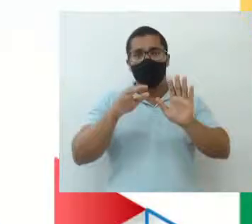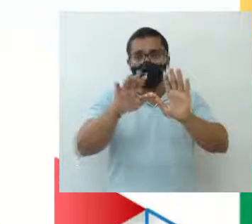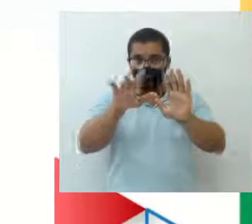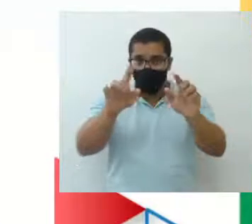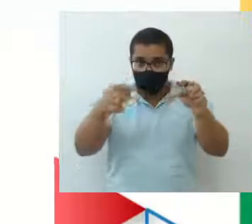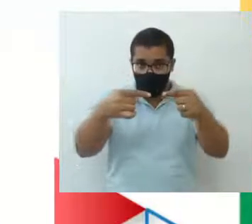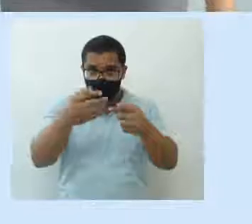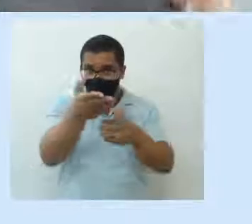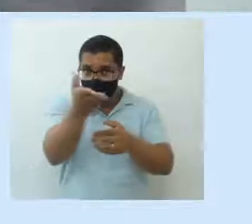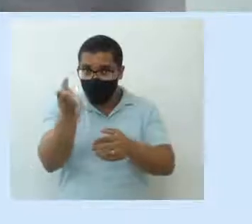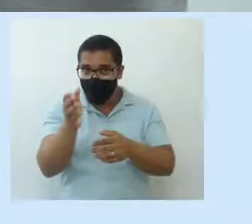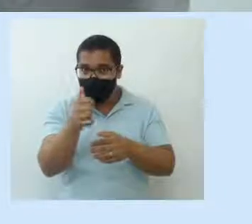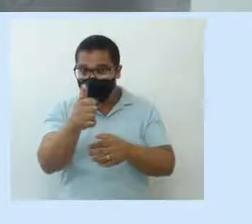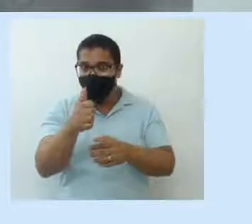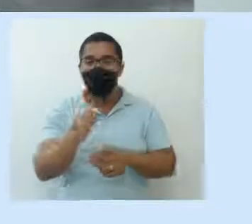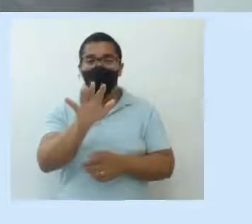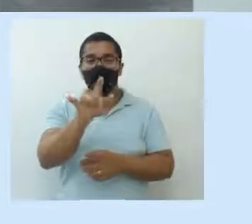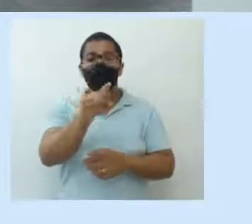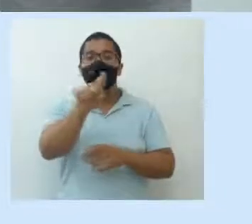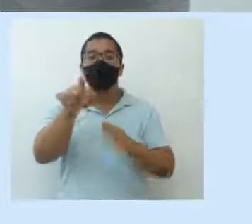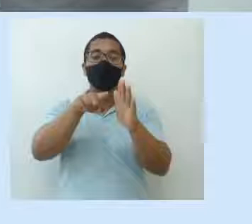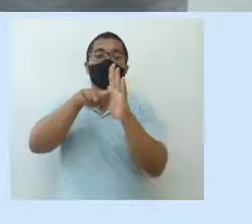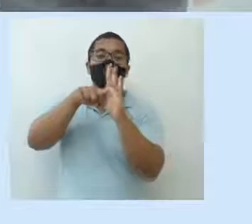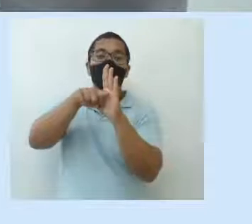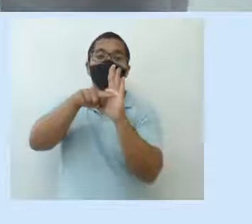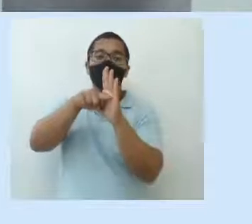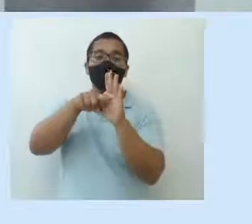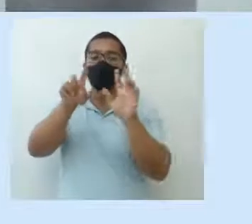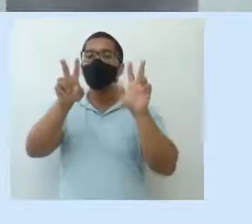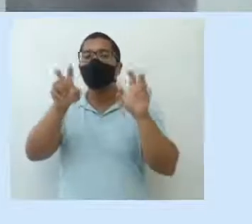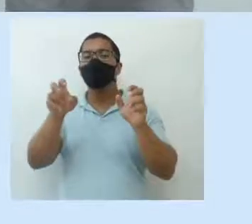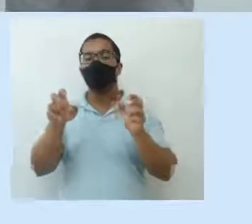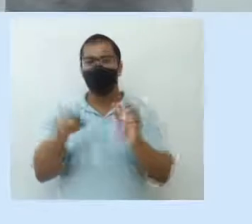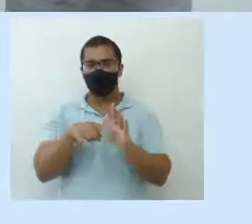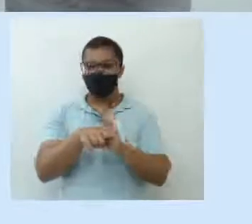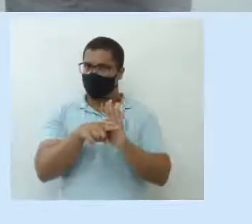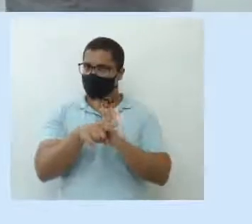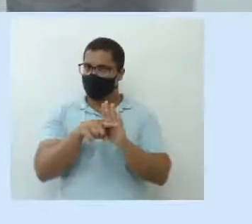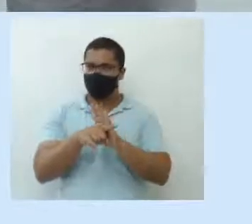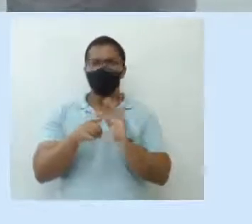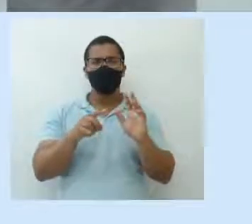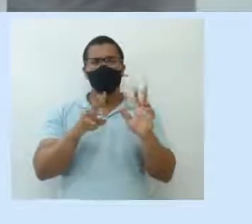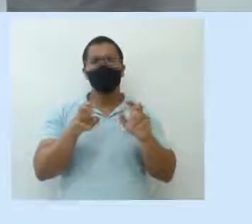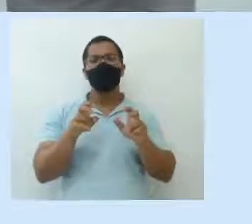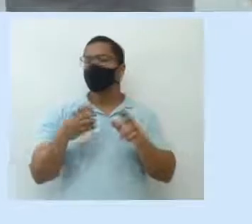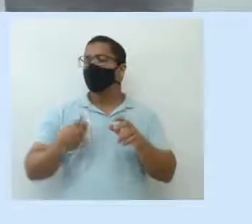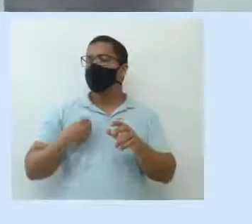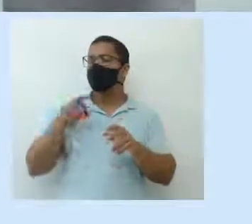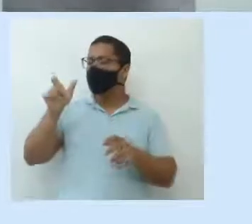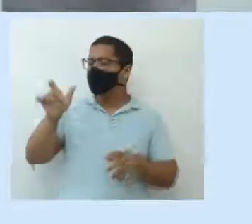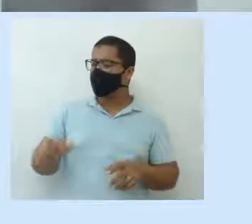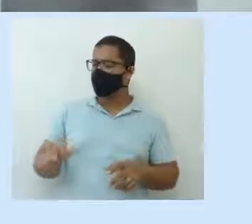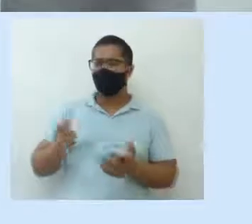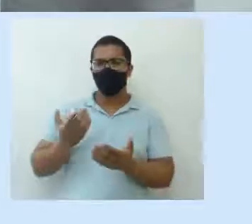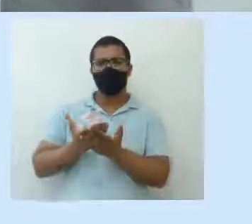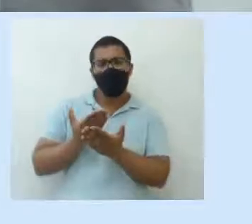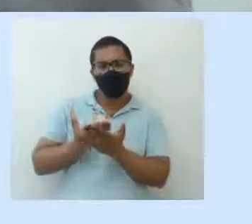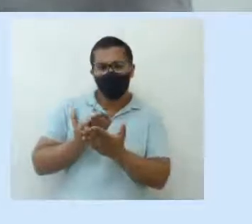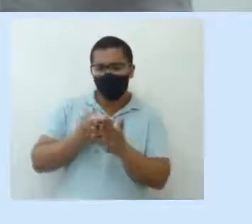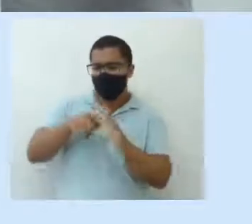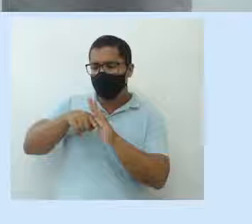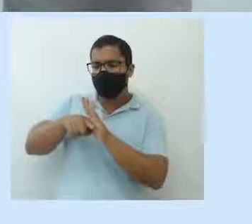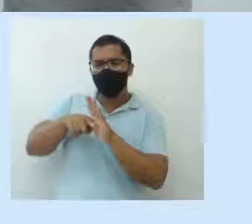para vocês pesquisarem um pouco sobre o histórico, a vida, os estudos